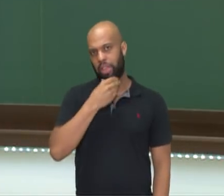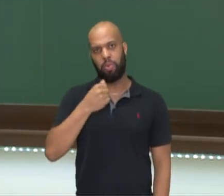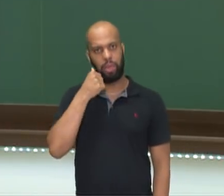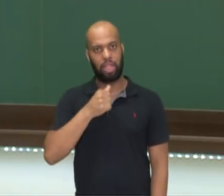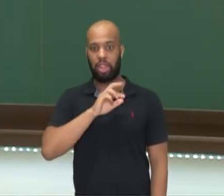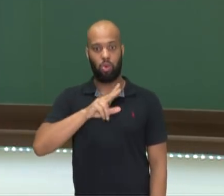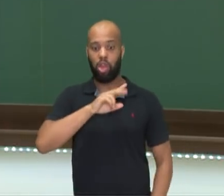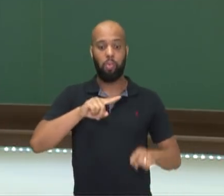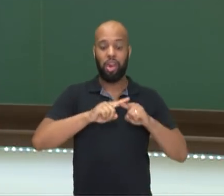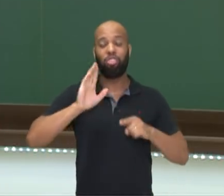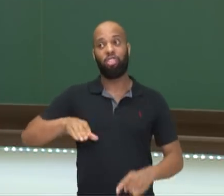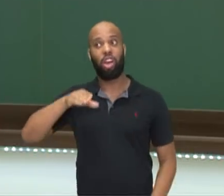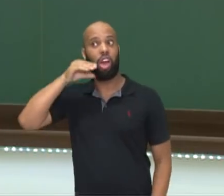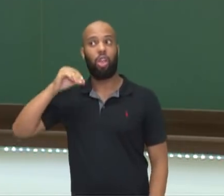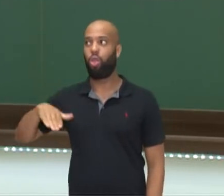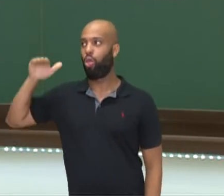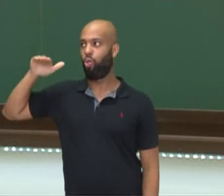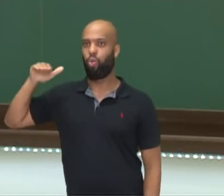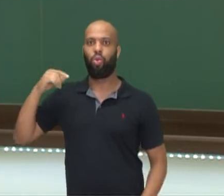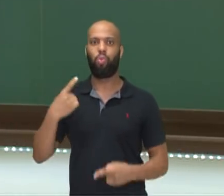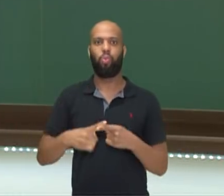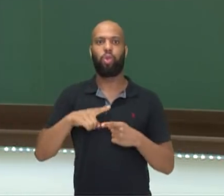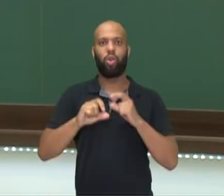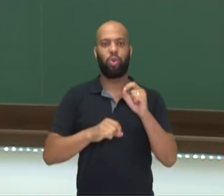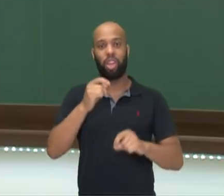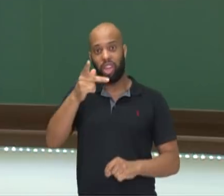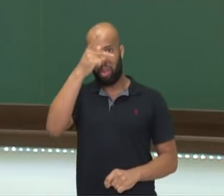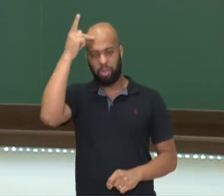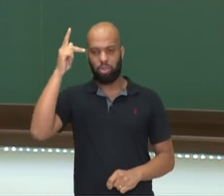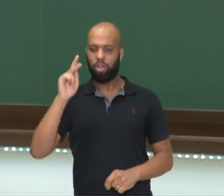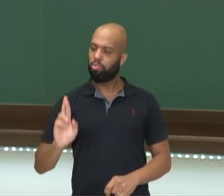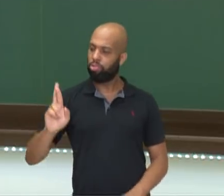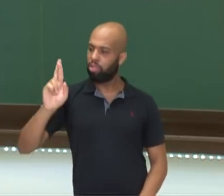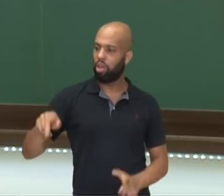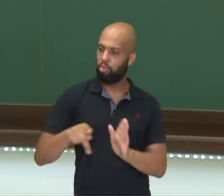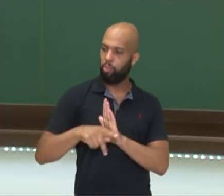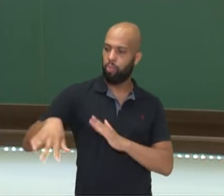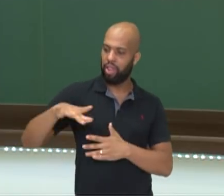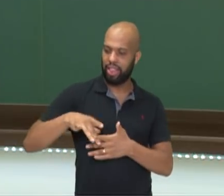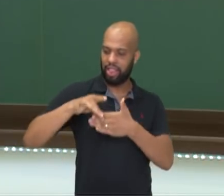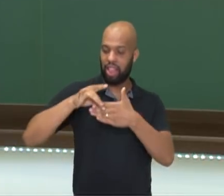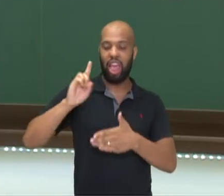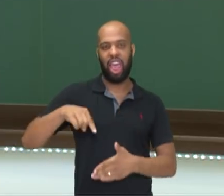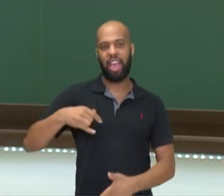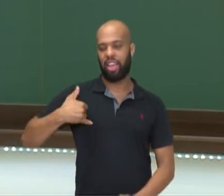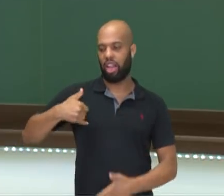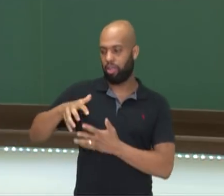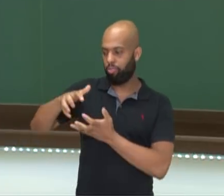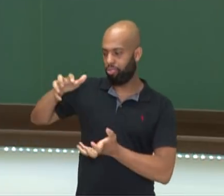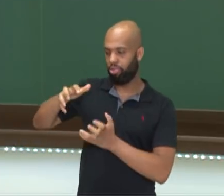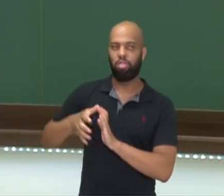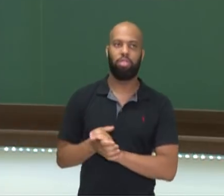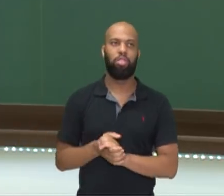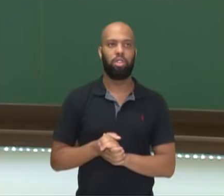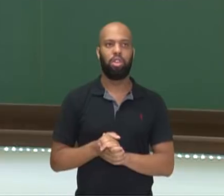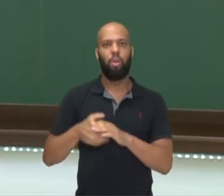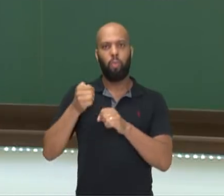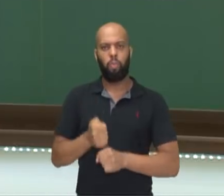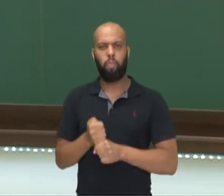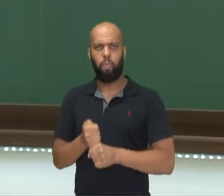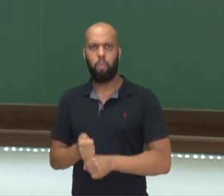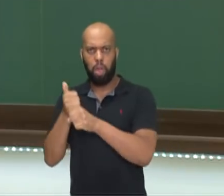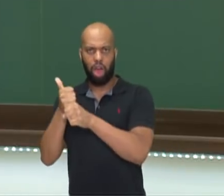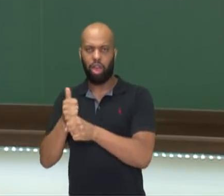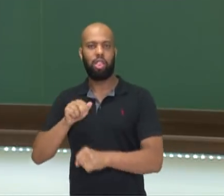mas já são adultos. O pajé, o curandeiro de uma aldeia, em geral é uma pessoa mais velha. Fim de ano eles também têm, mas não